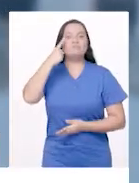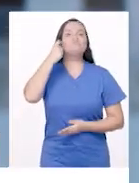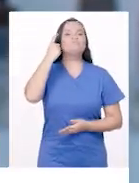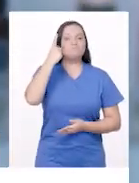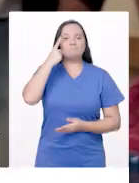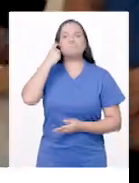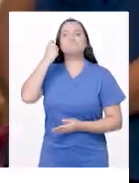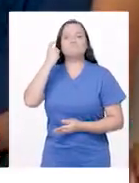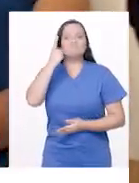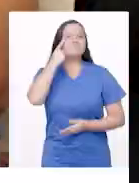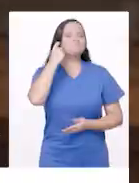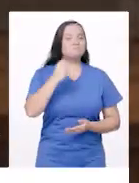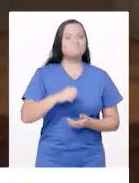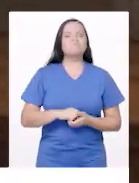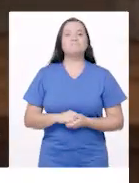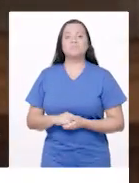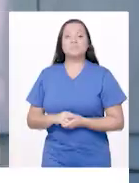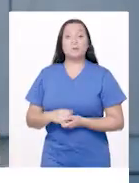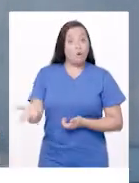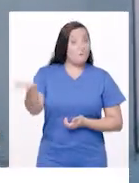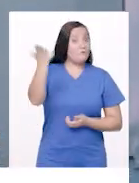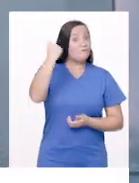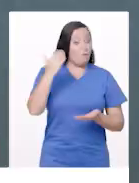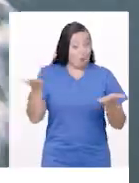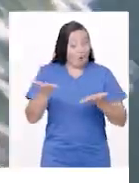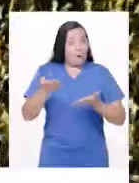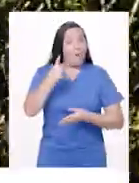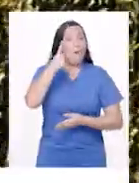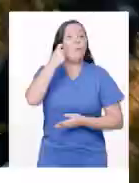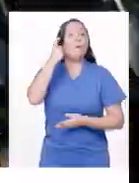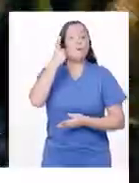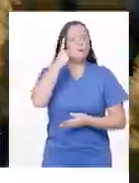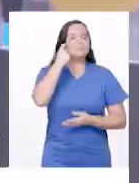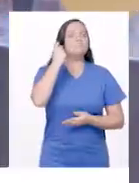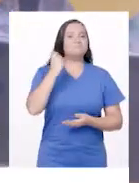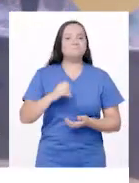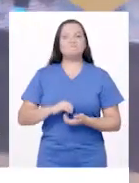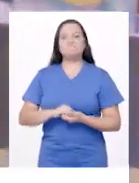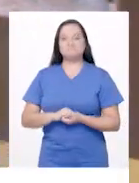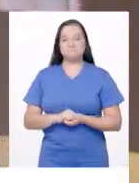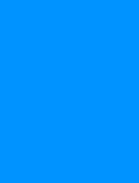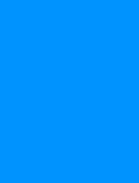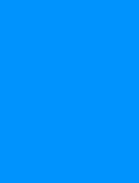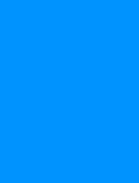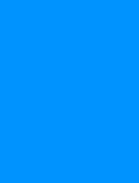Paulo acelerar com João Dória. Vamos que agora é João.